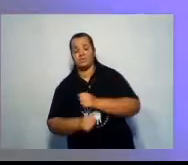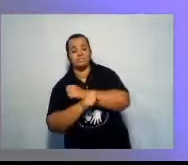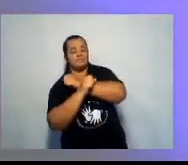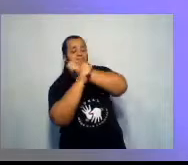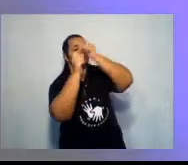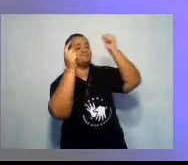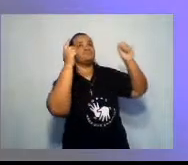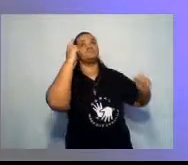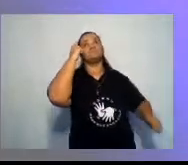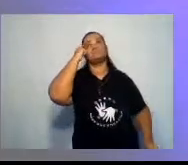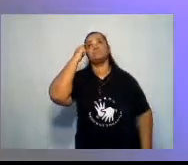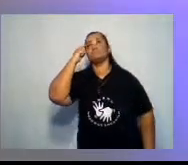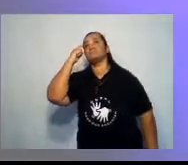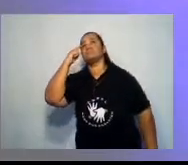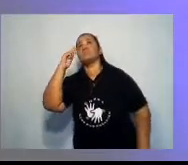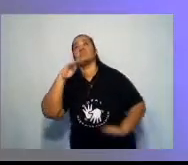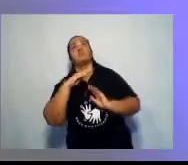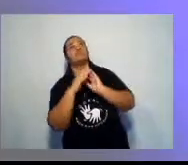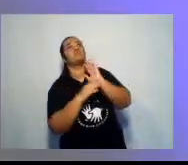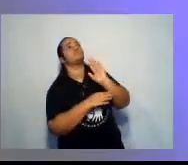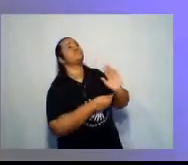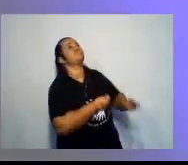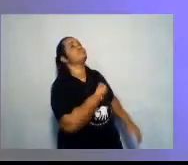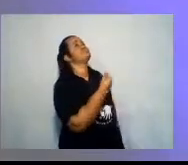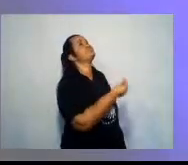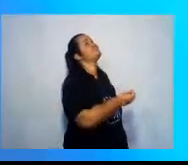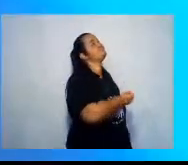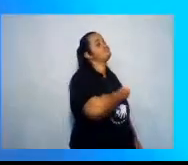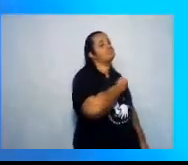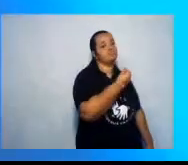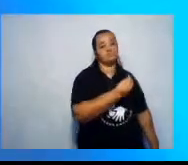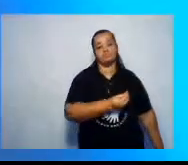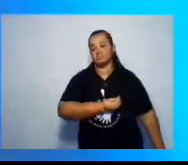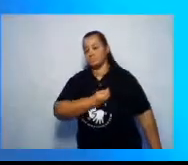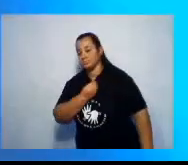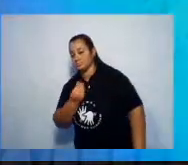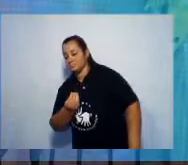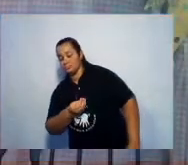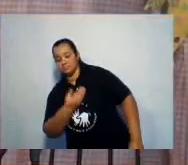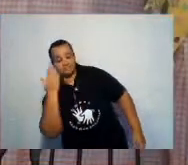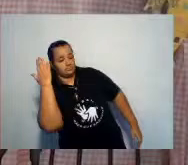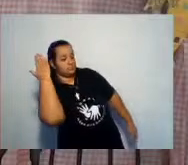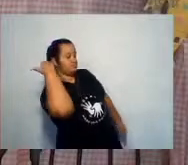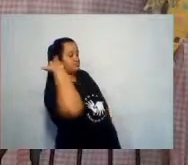Hoje acordei pensando em tudo que passou.